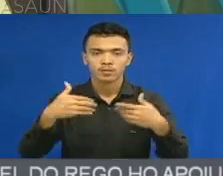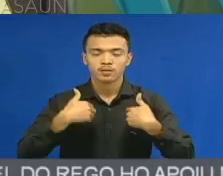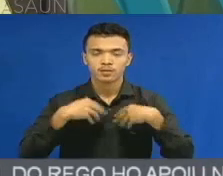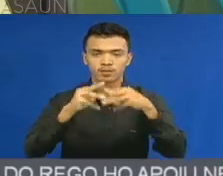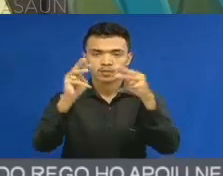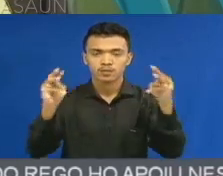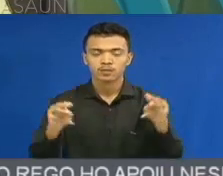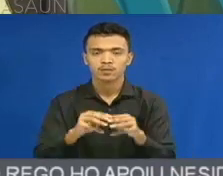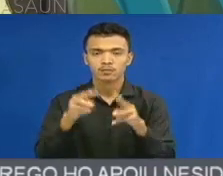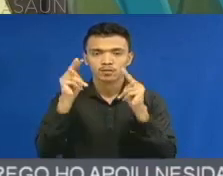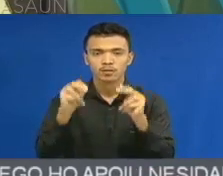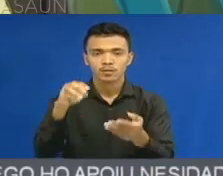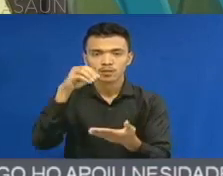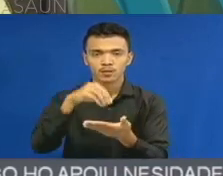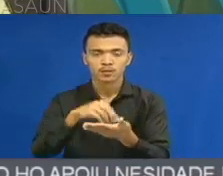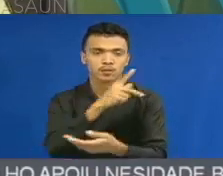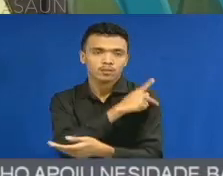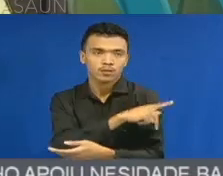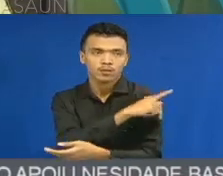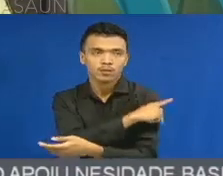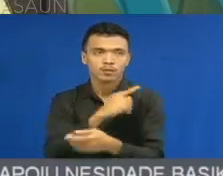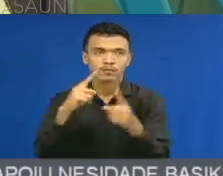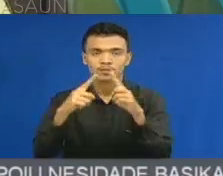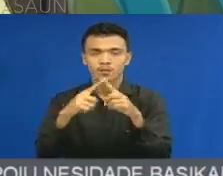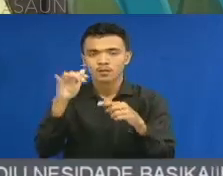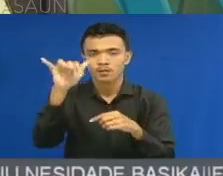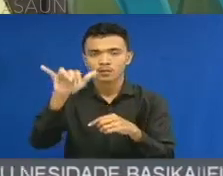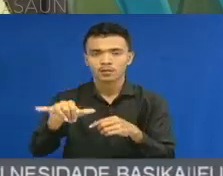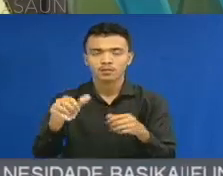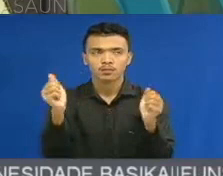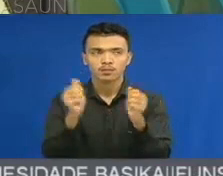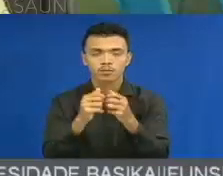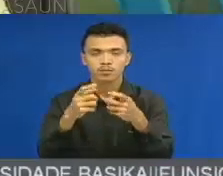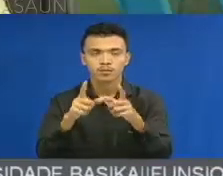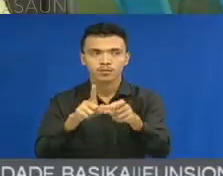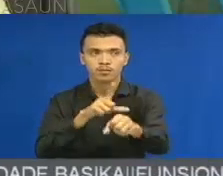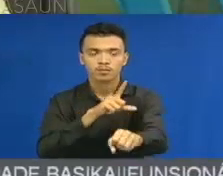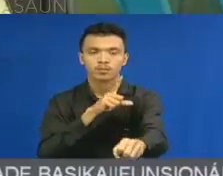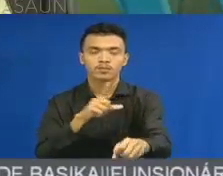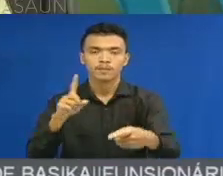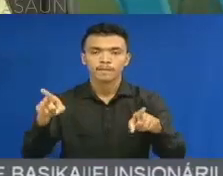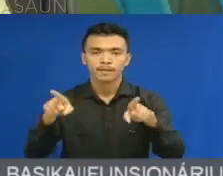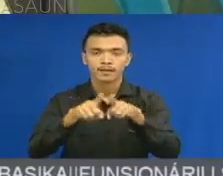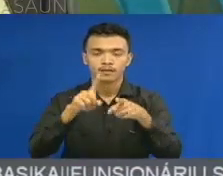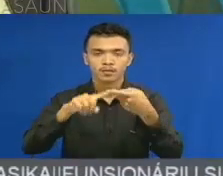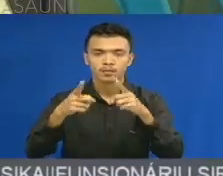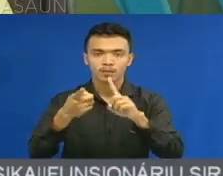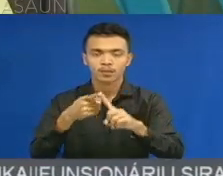tau iha klinik rumah ba iha Sira ho nebe makdo hanisa maluk balo iha ainaru